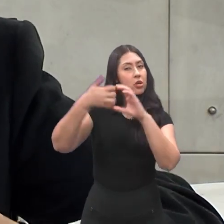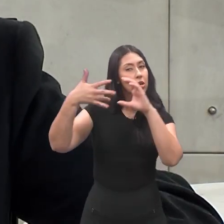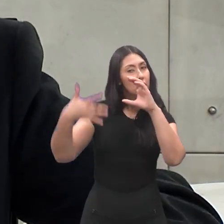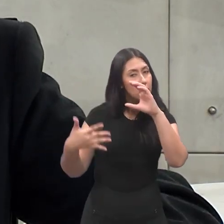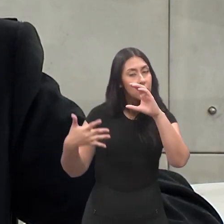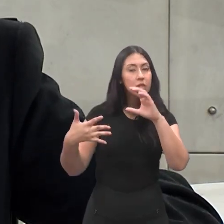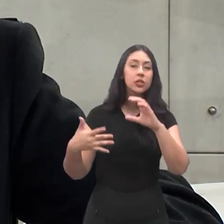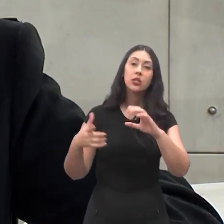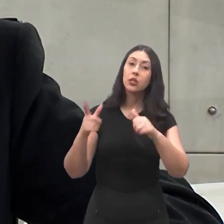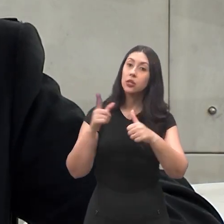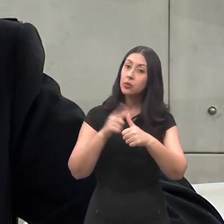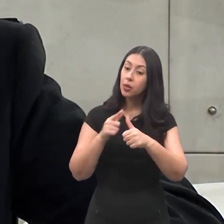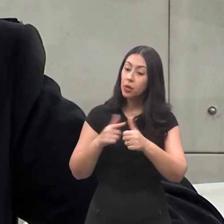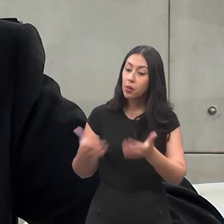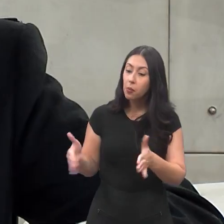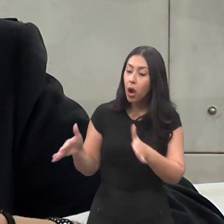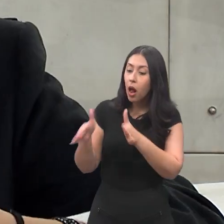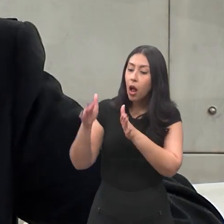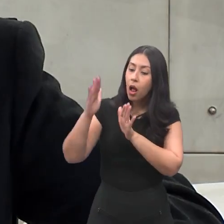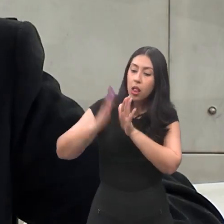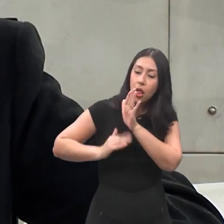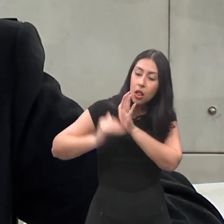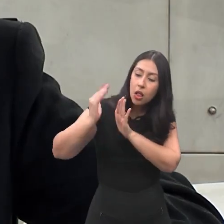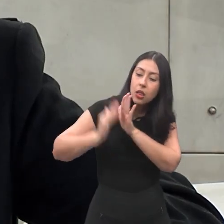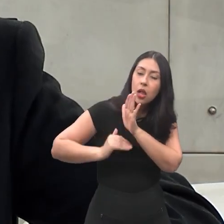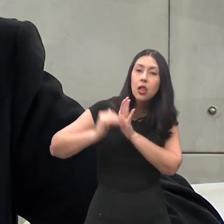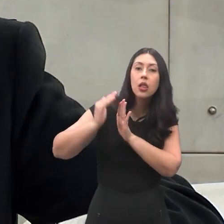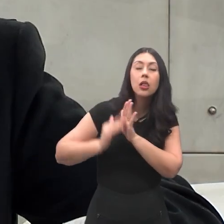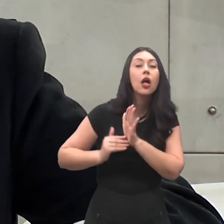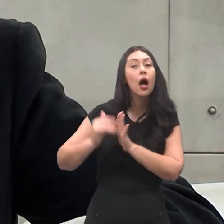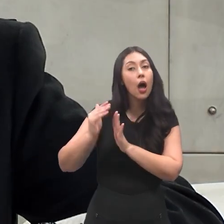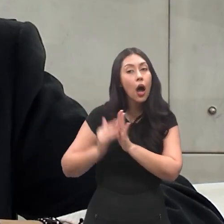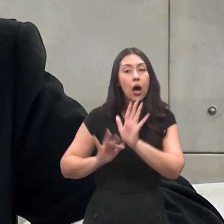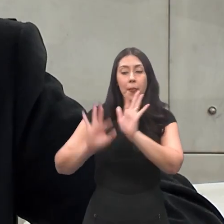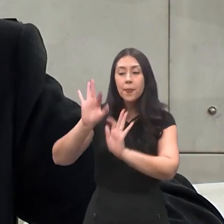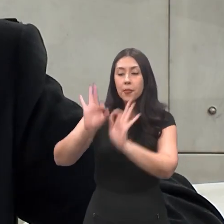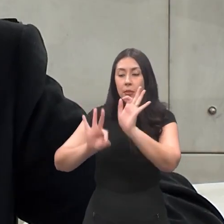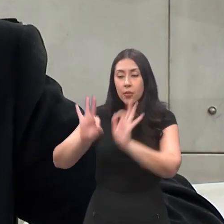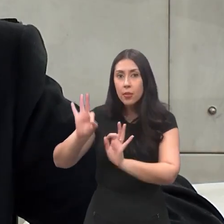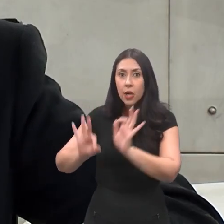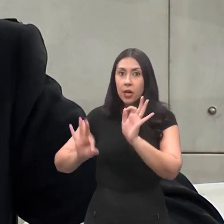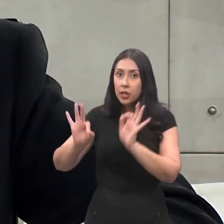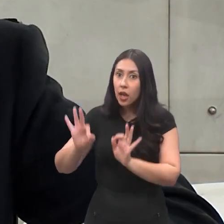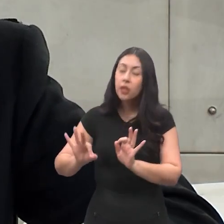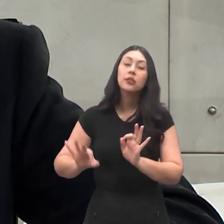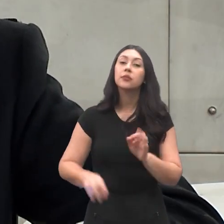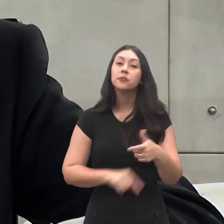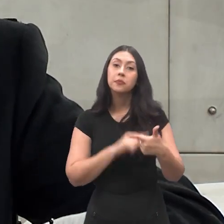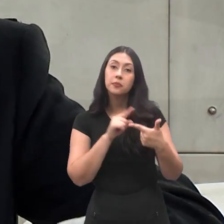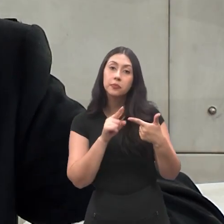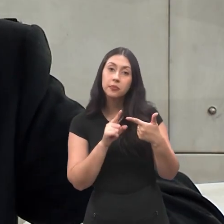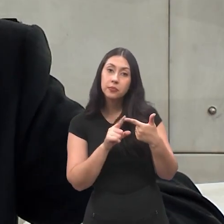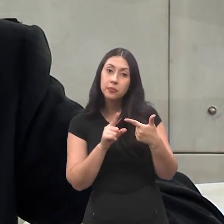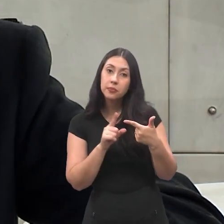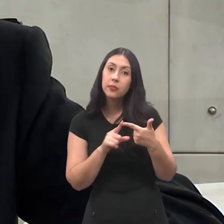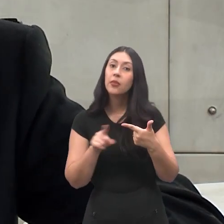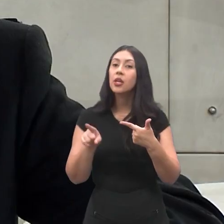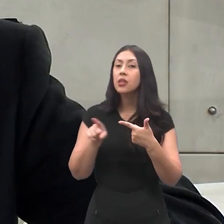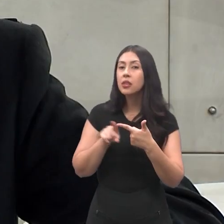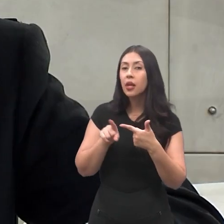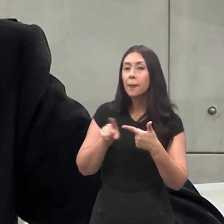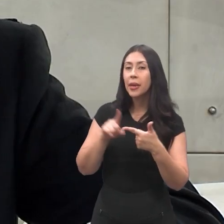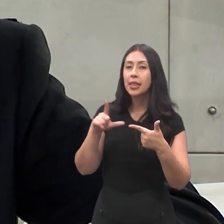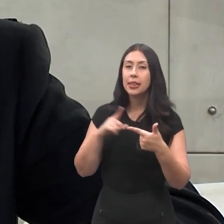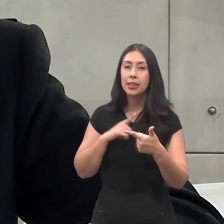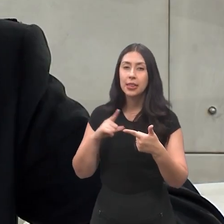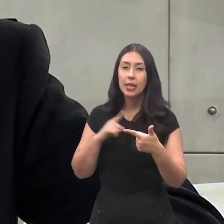determinadas características. Ele tem a cerâmica pintada, né? Bem decorada. Tem tembetás, que são